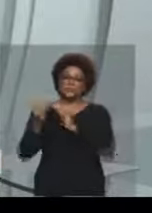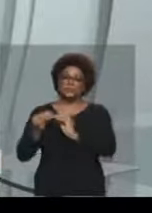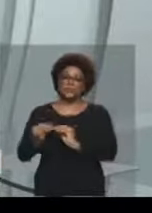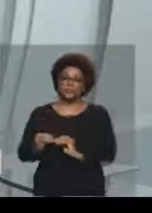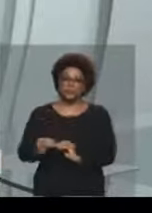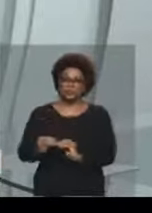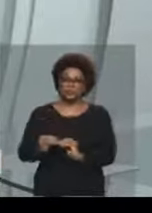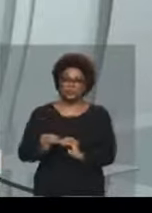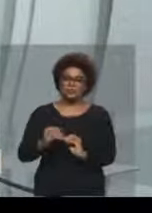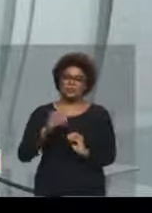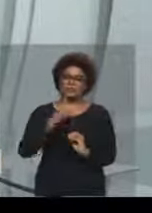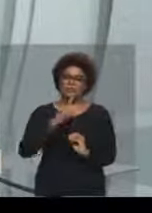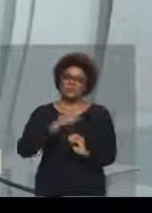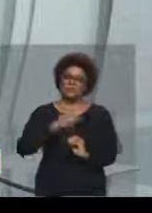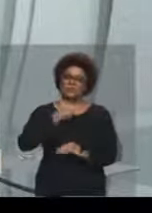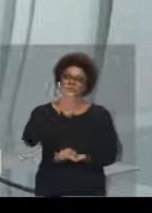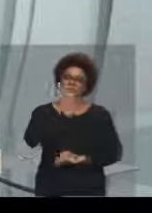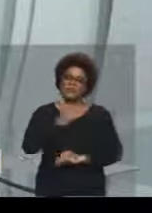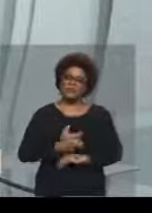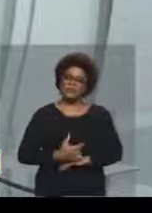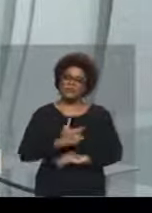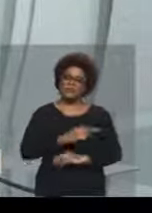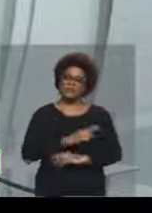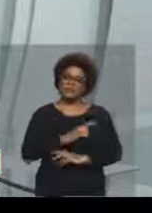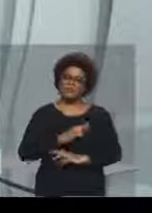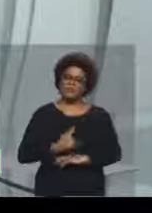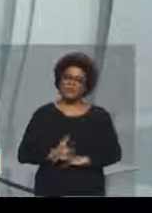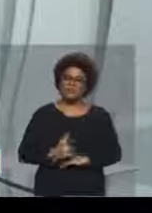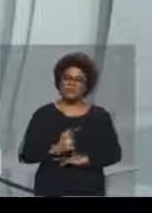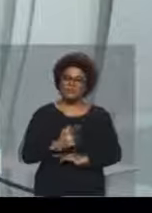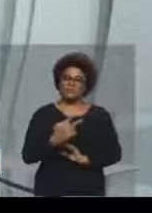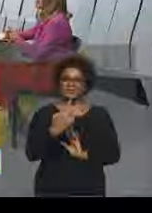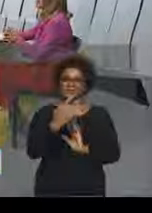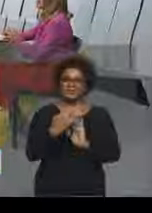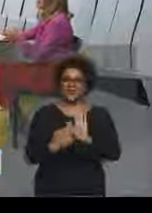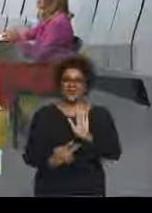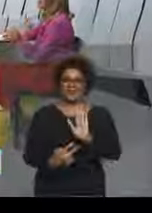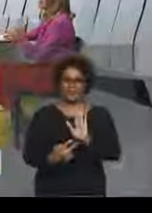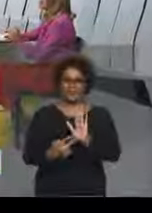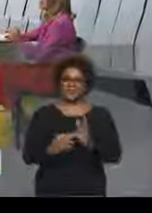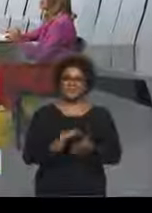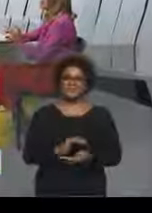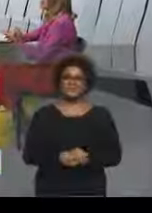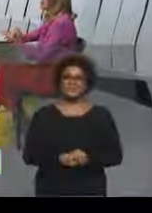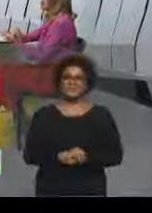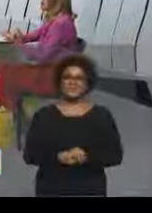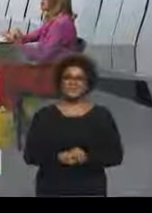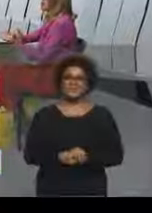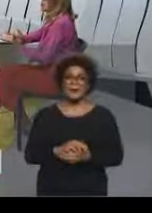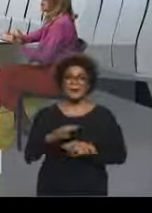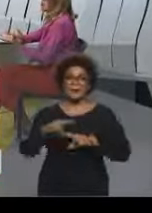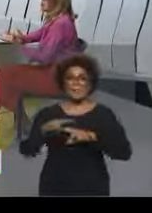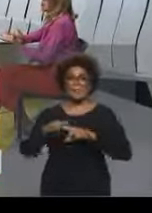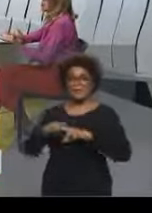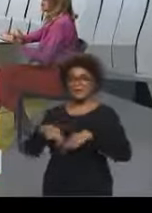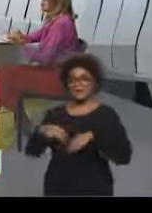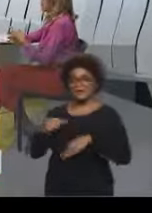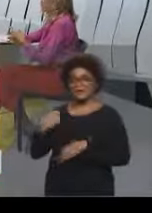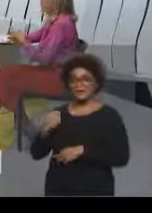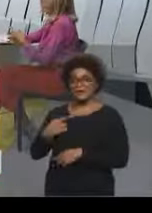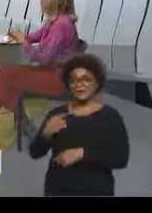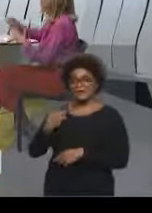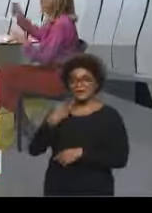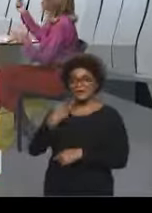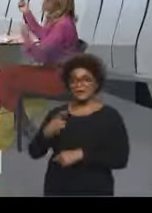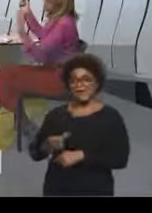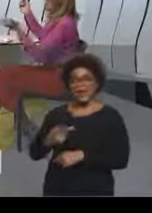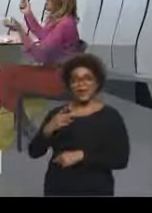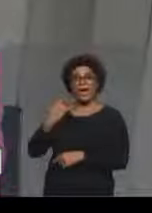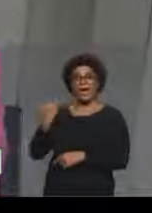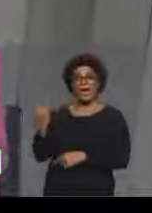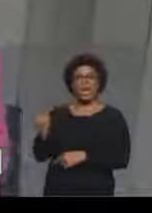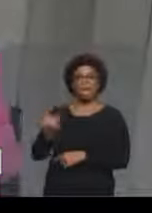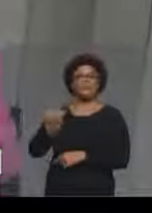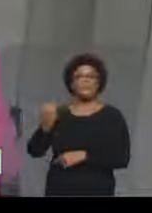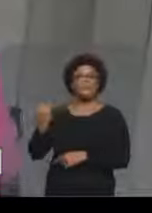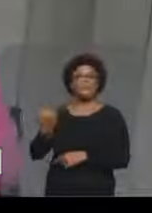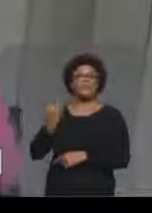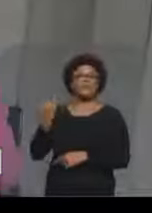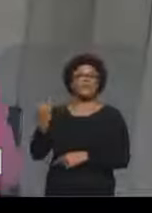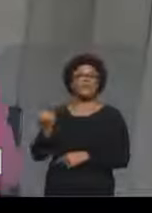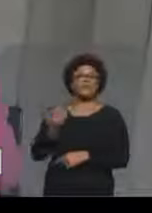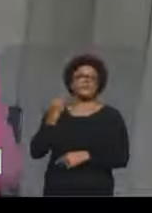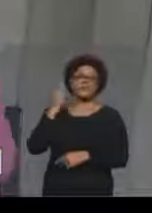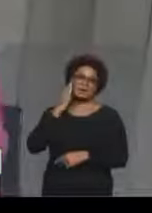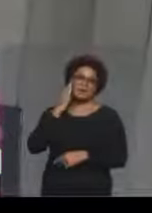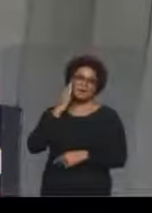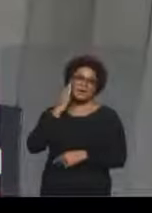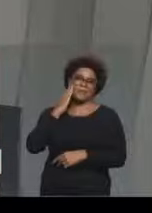teremos uma postura diferente enquanto leitores. Por isso que a gente fala essa importância de saber qual o gênero, porque eu até esqueci quando eu